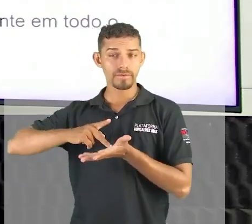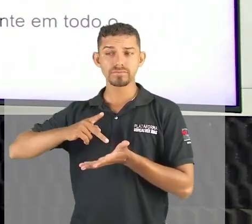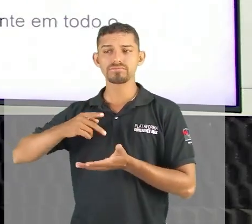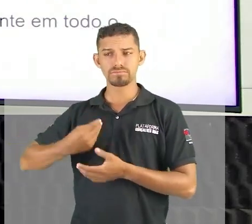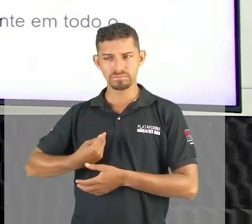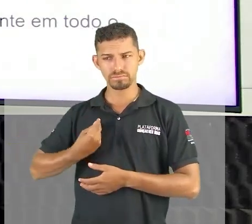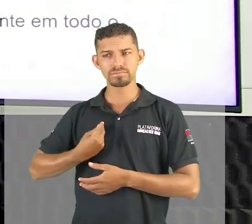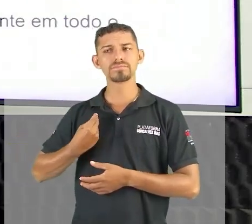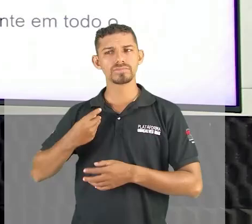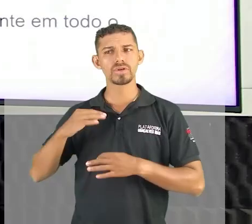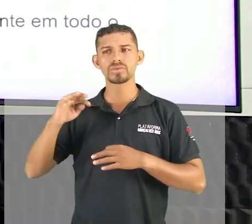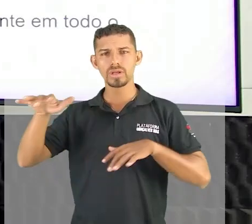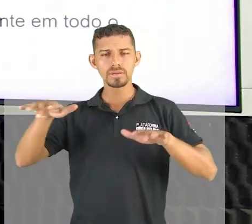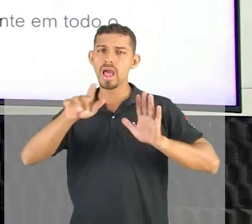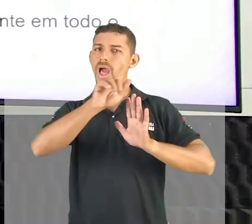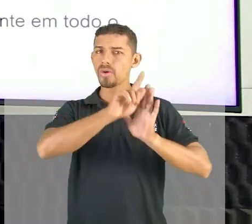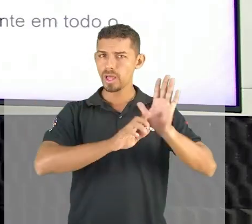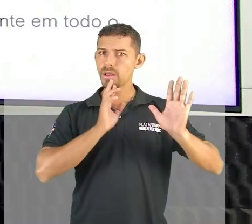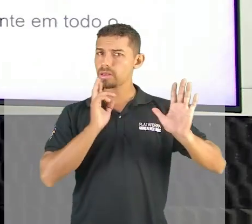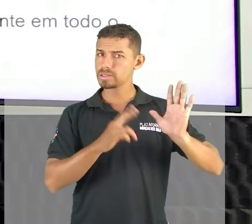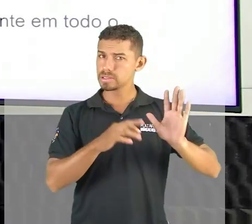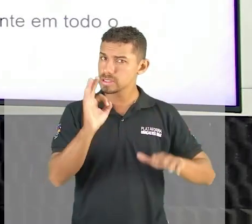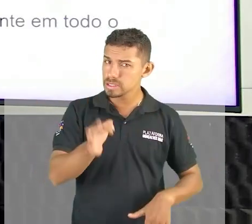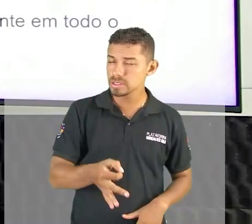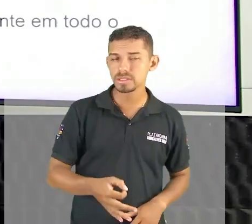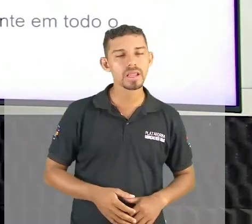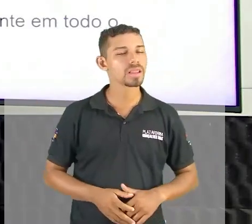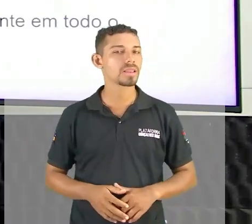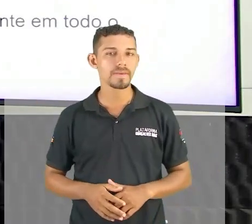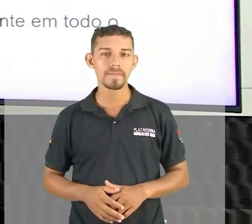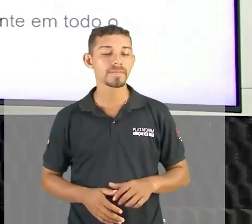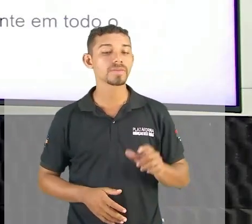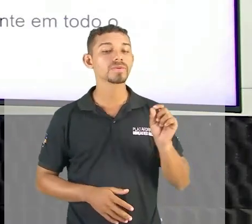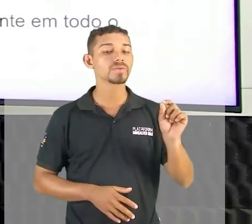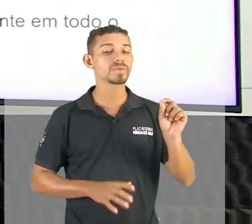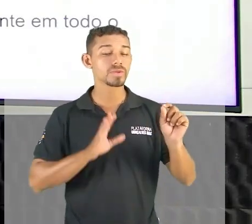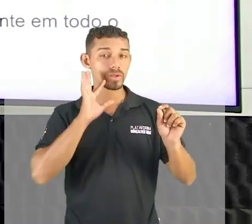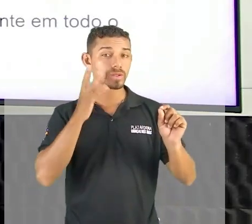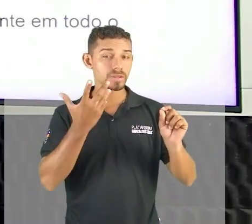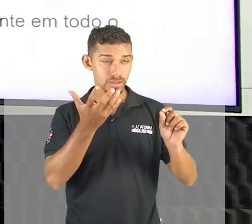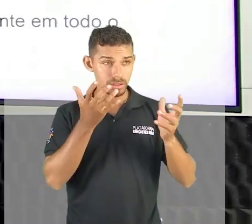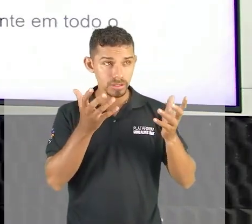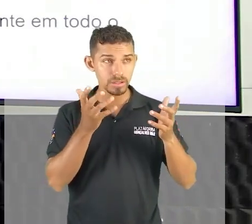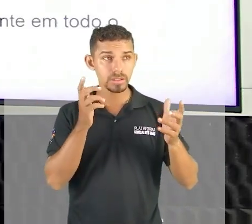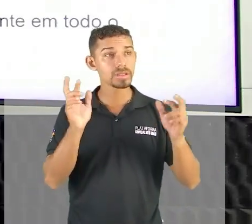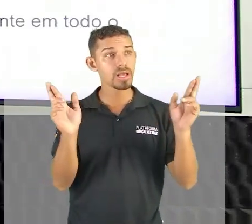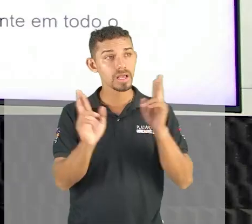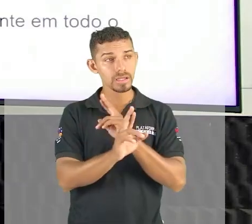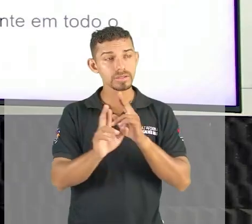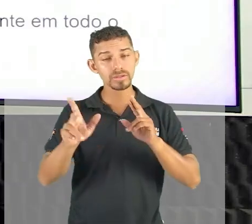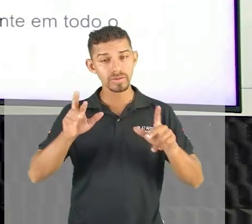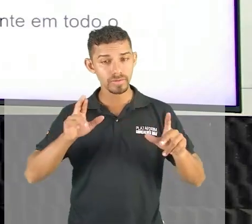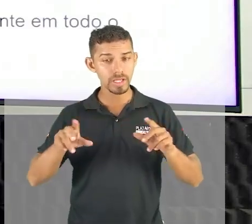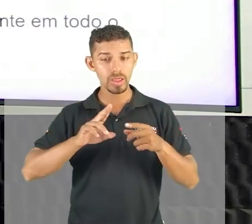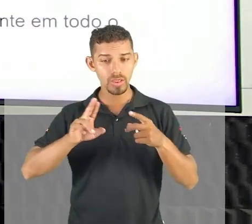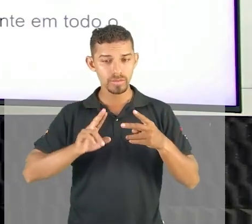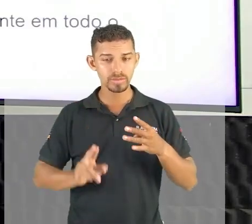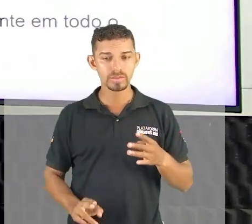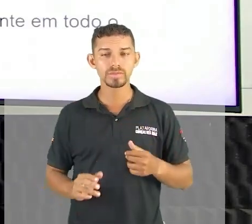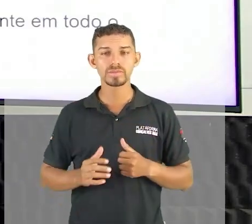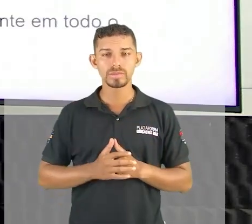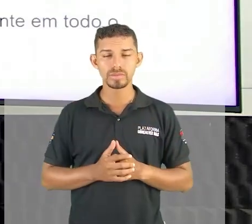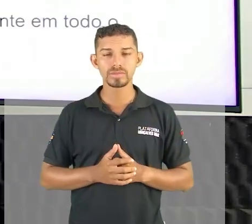presente em todo o Brasil Ah esse aqui é o gabarito E aí a gente vai pra questão que é que a questão quer essa relação de diferentes nomes para uma partida de